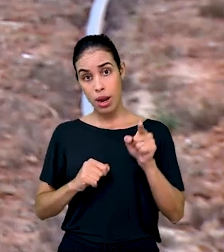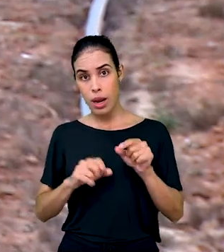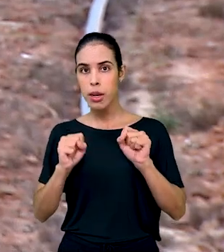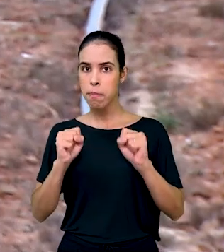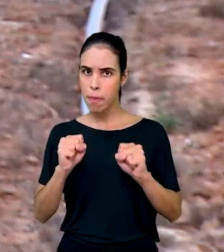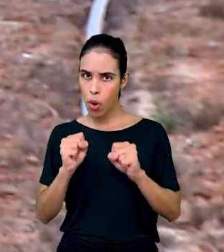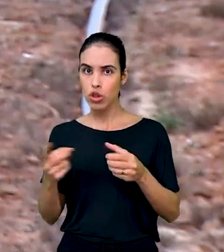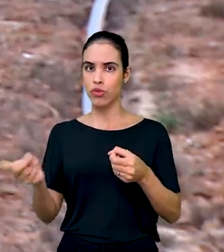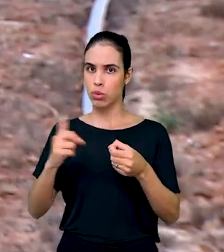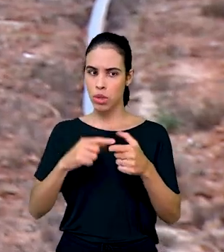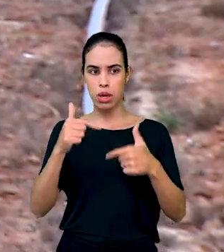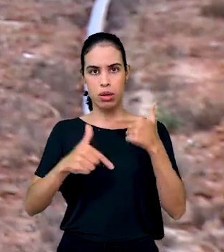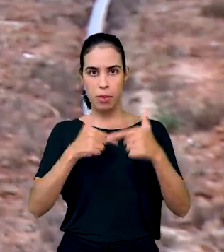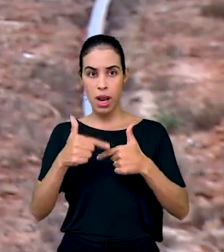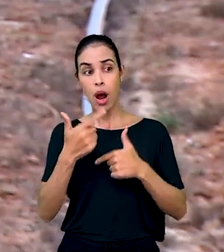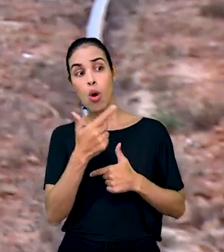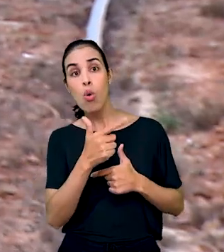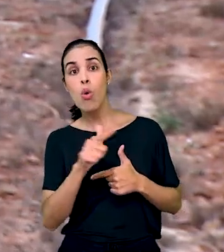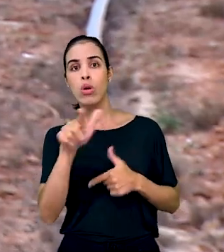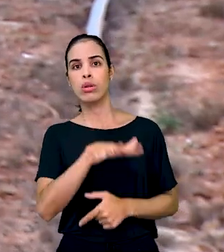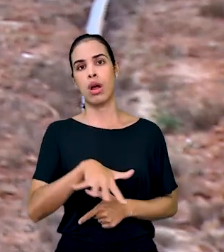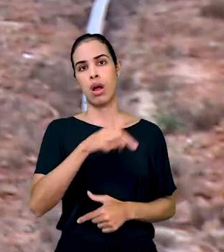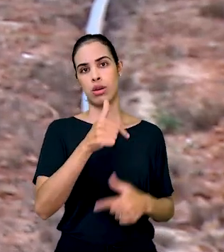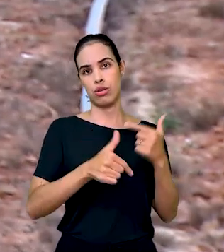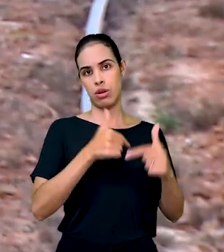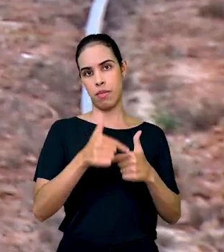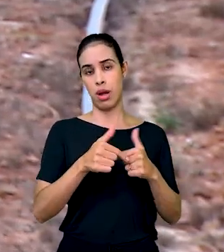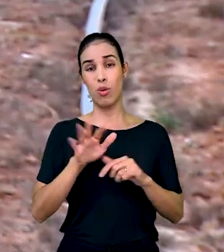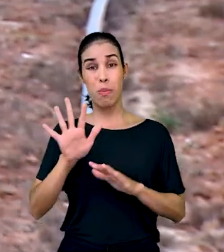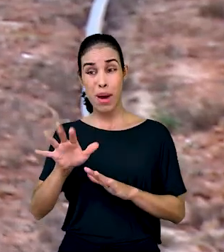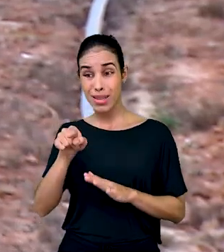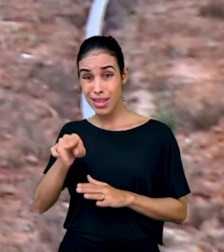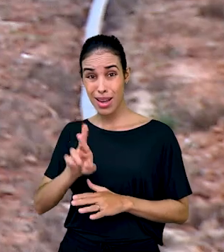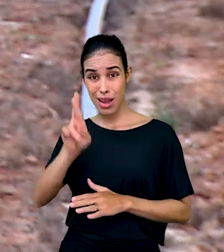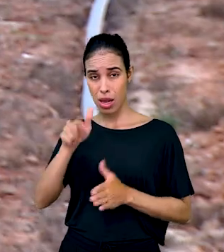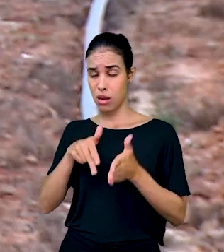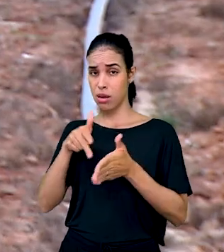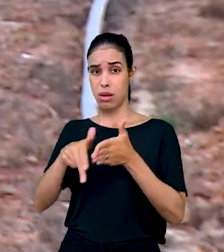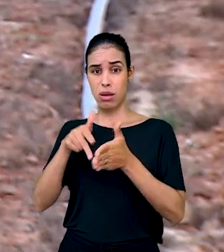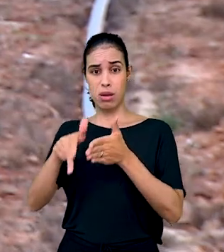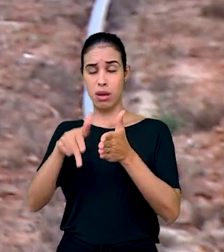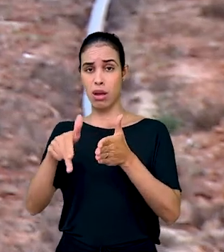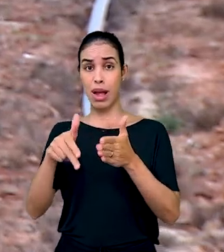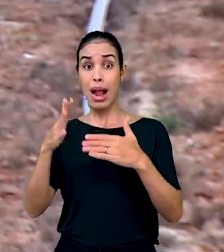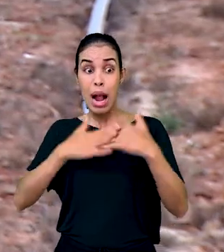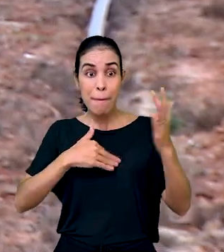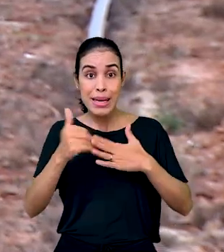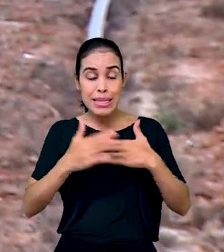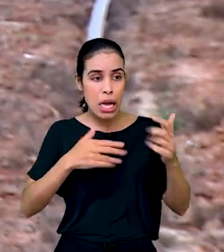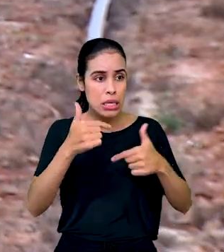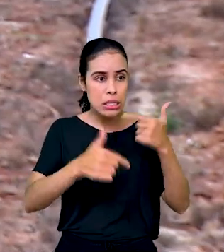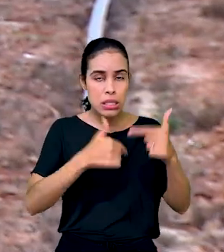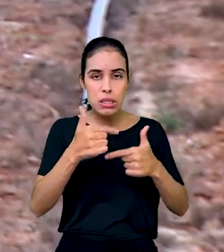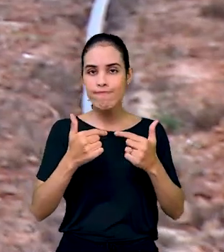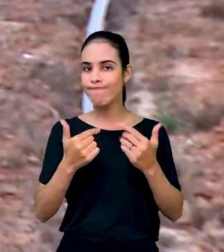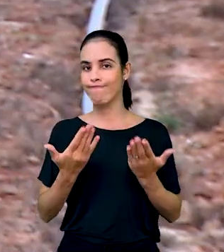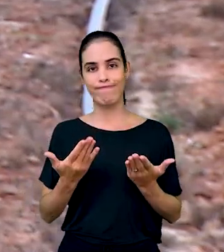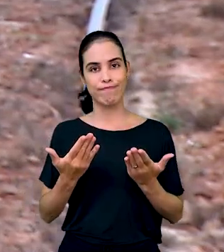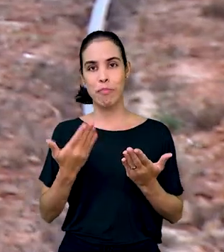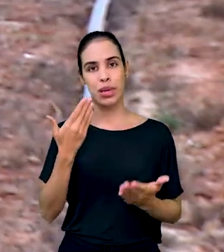desempenhar atividades diferentes das anteriores, o maquinista ficou totalmente incapaz de exercer a